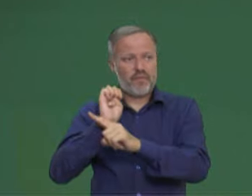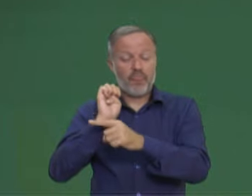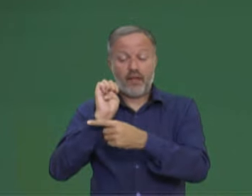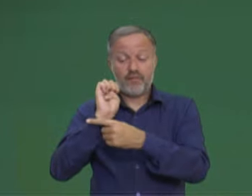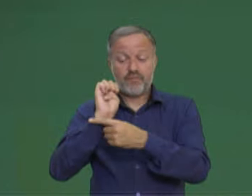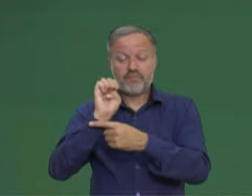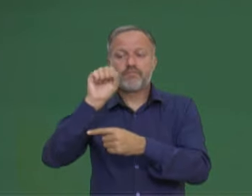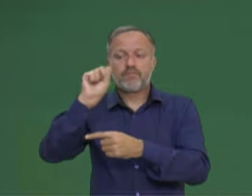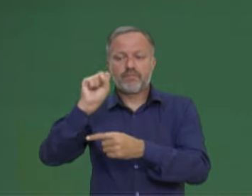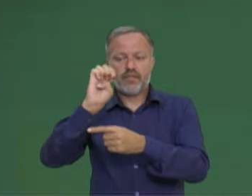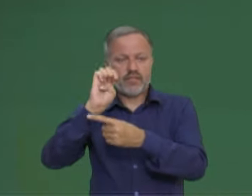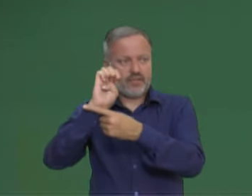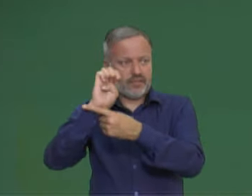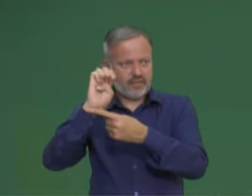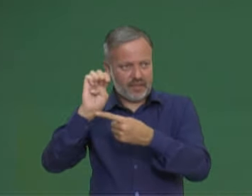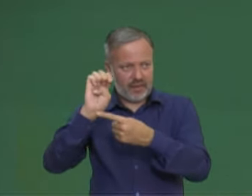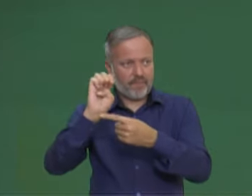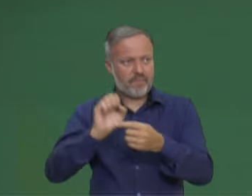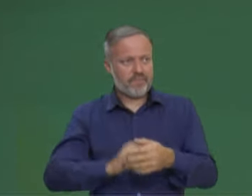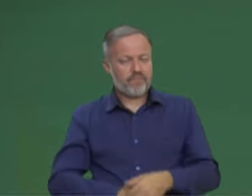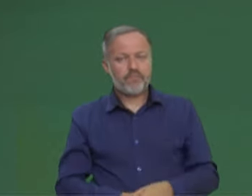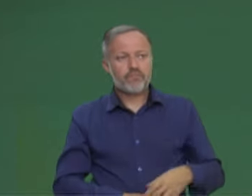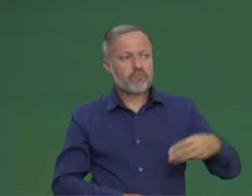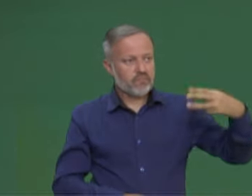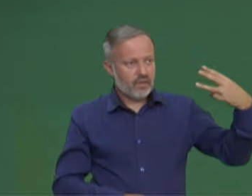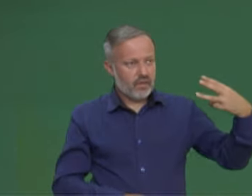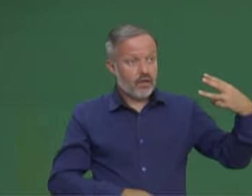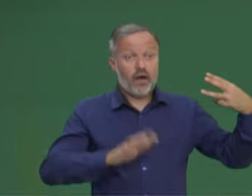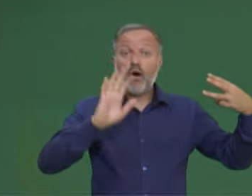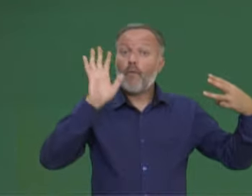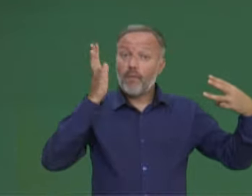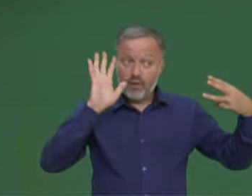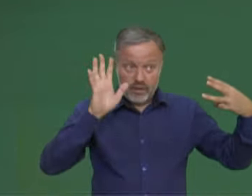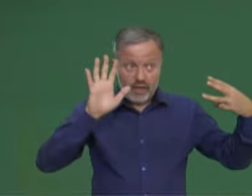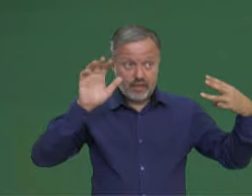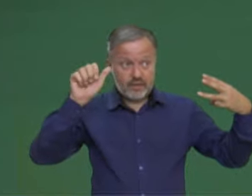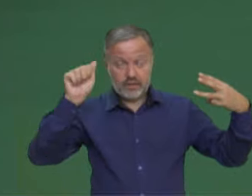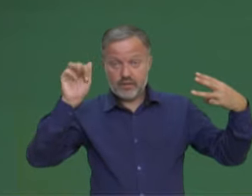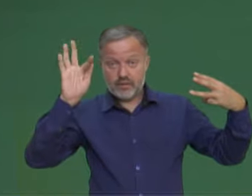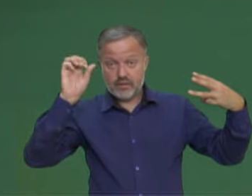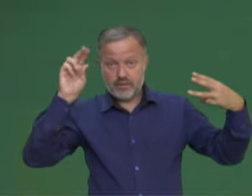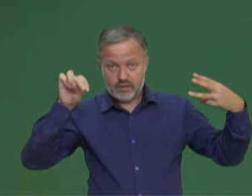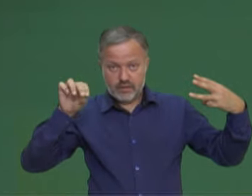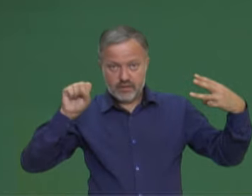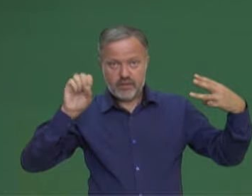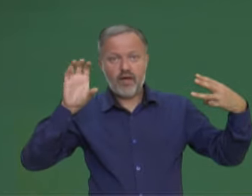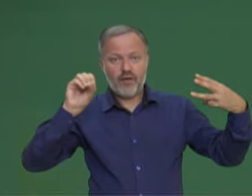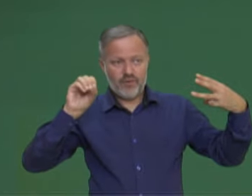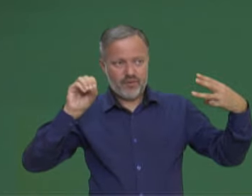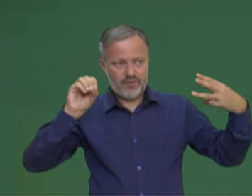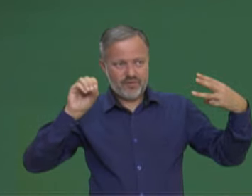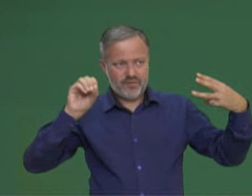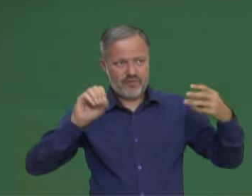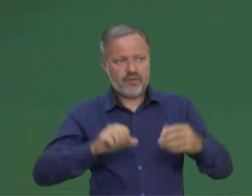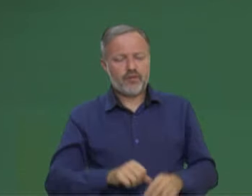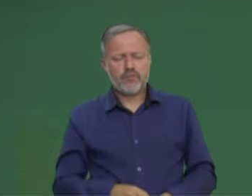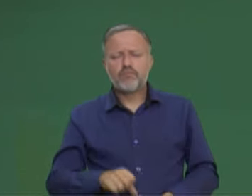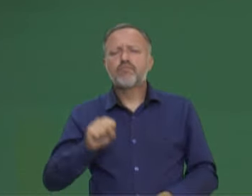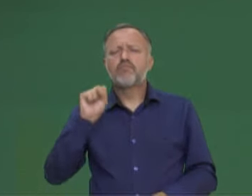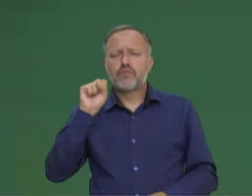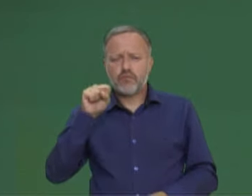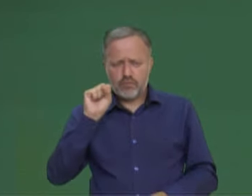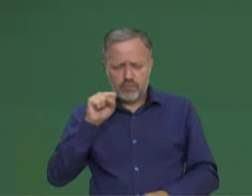Hola, Afonso. Sí, claro, te lo envio hasta. Esse aqui é totalmente informal, porque não tem nenhuma